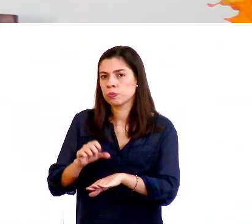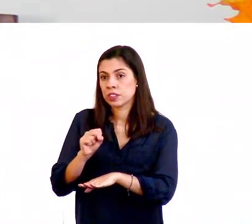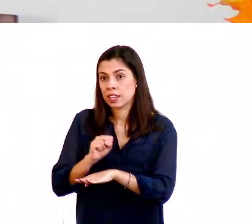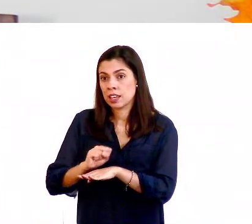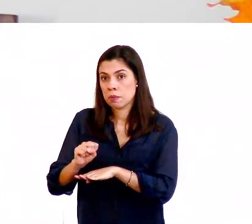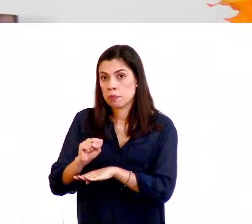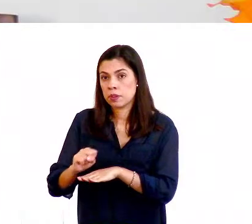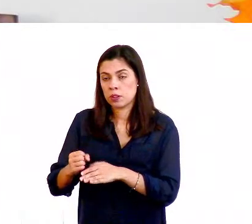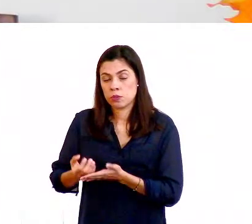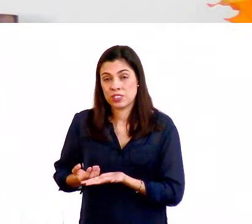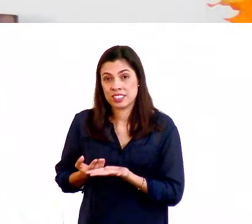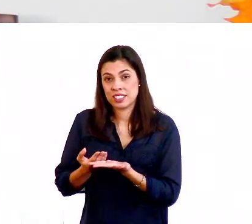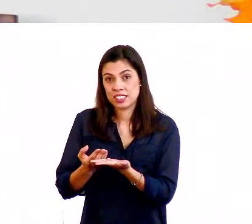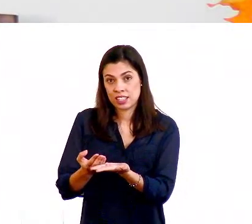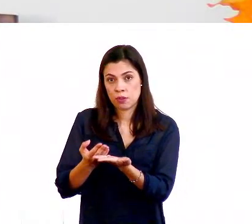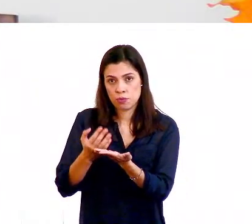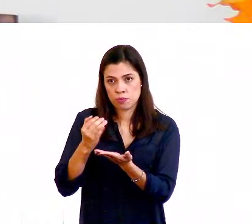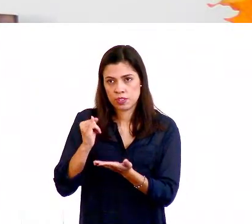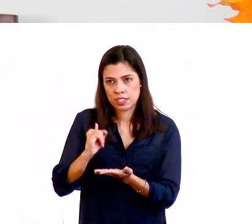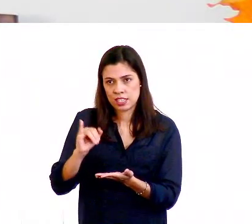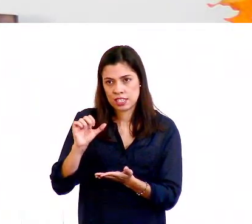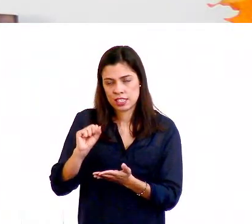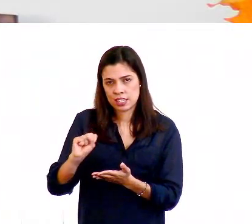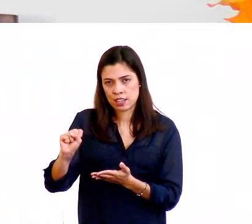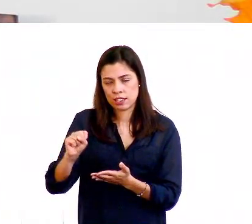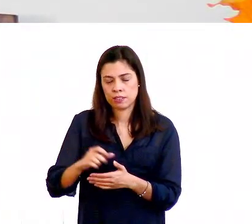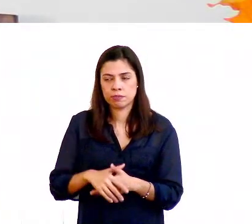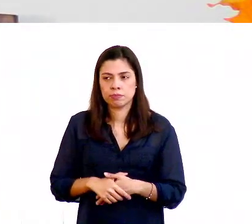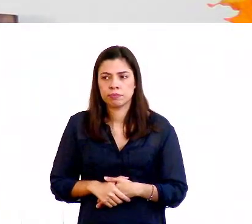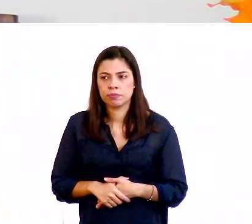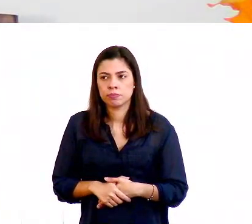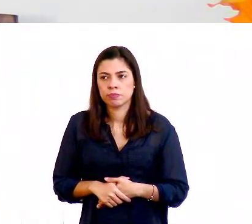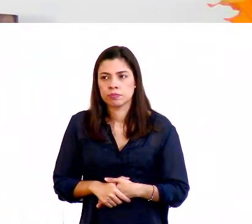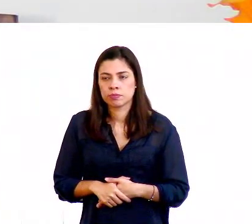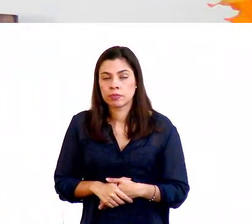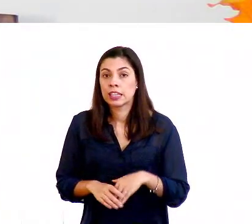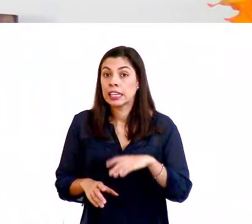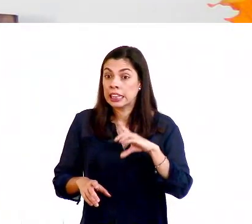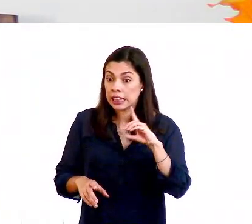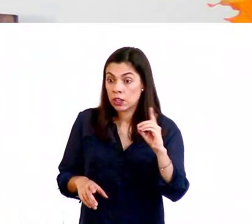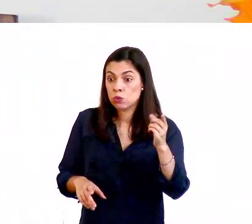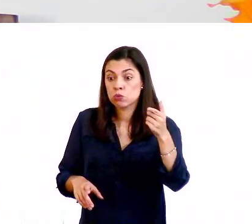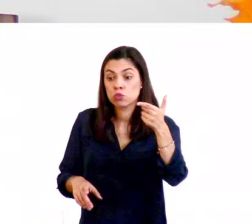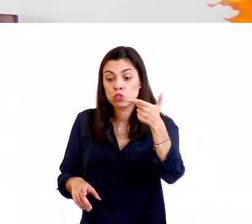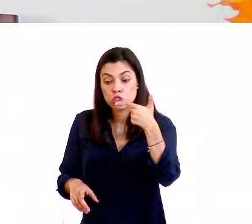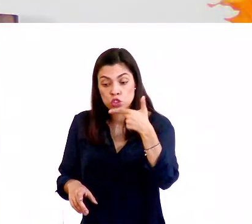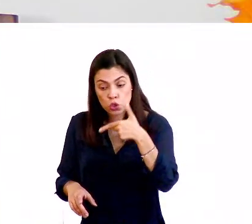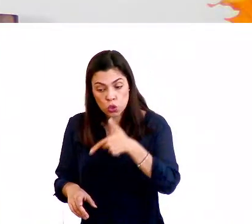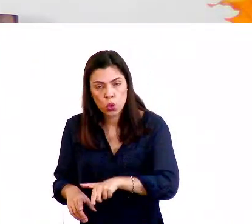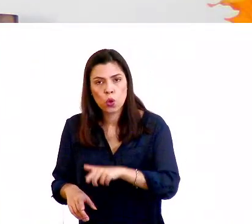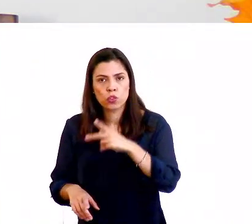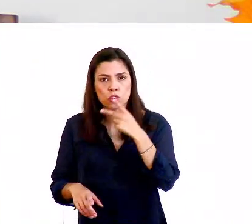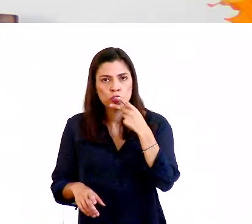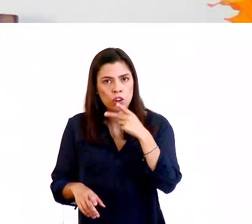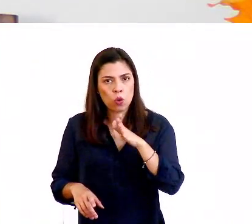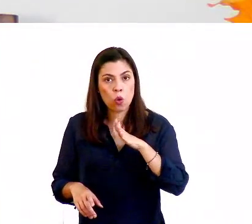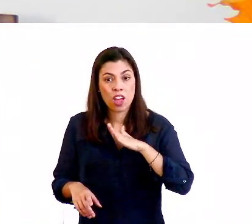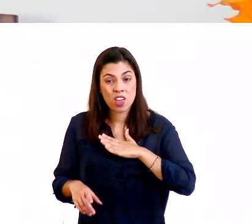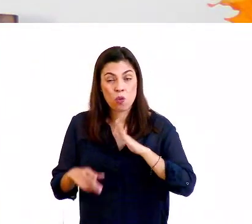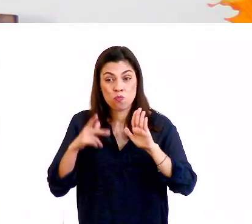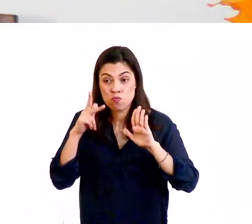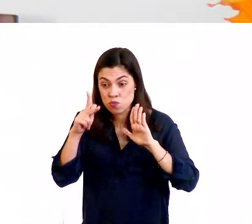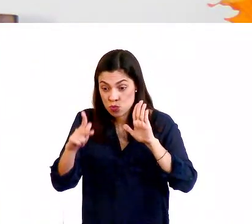Deus disse novamente: agora eu estou colocando em cima da promessa um juramento.